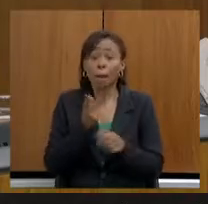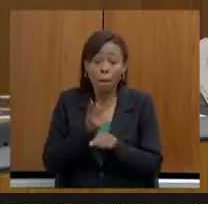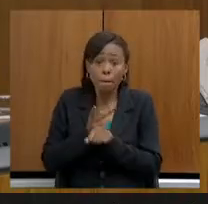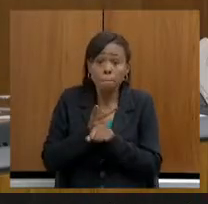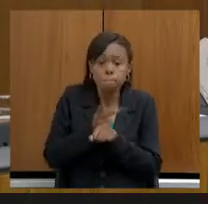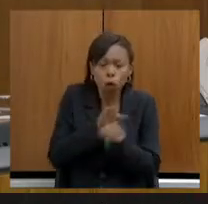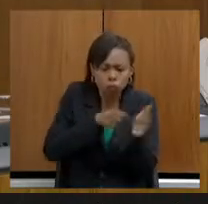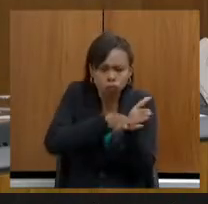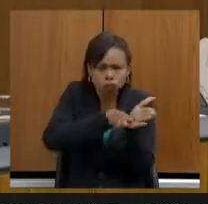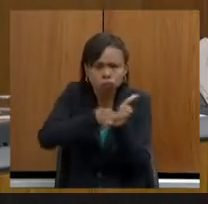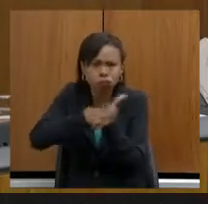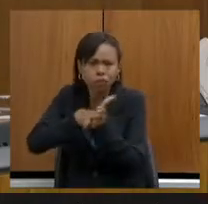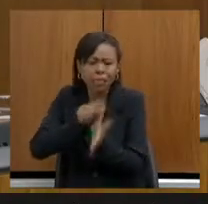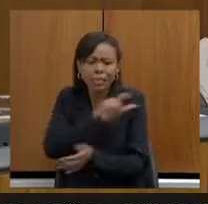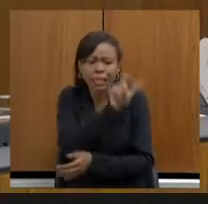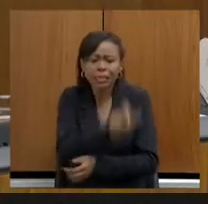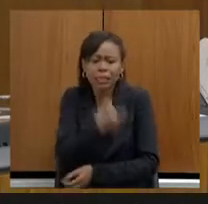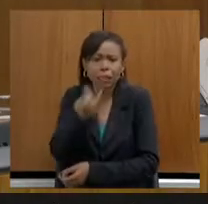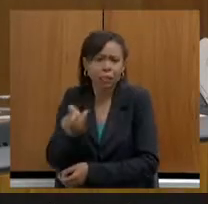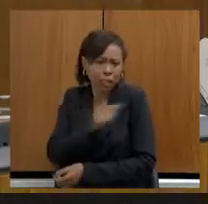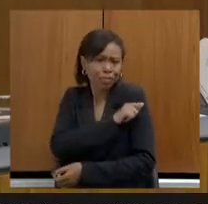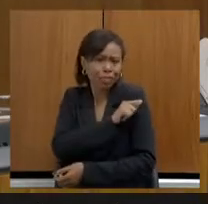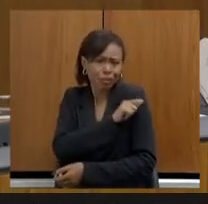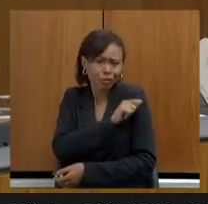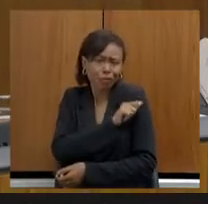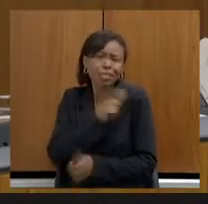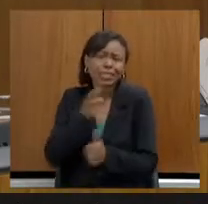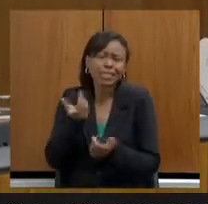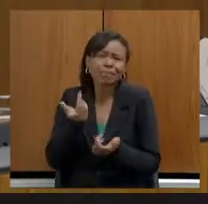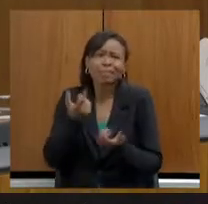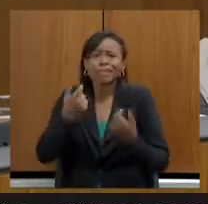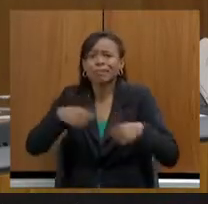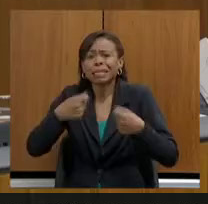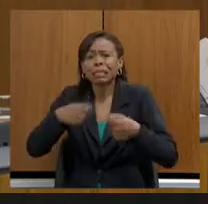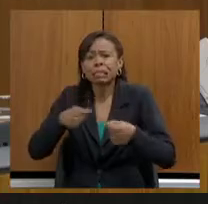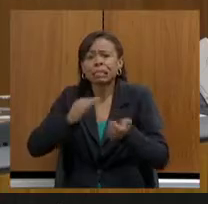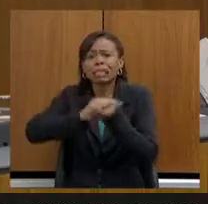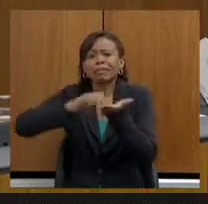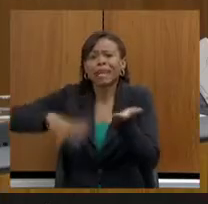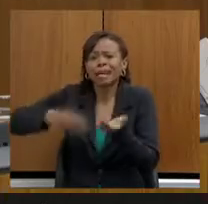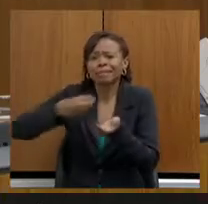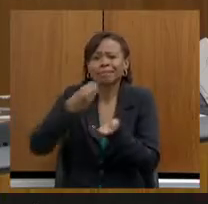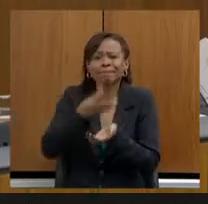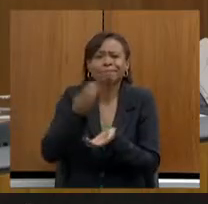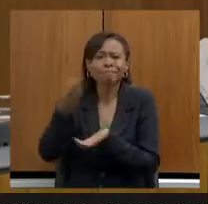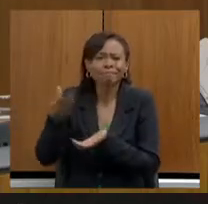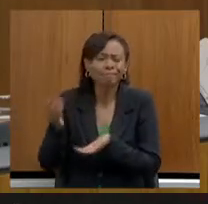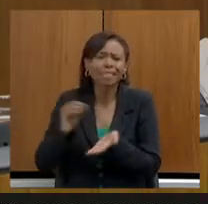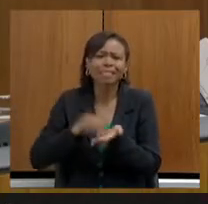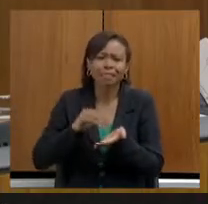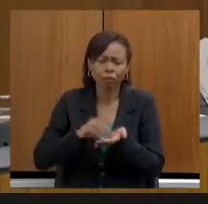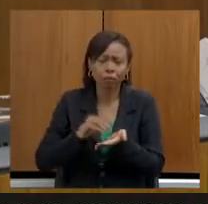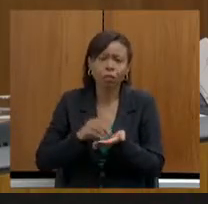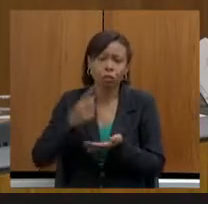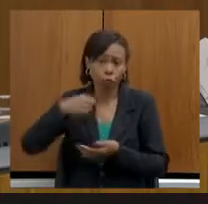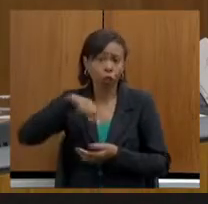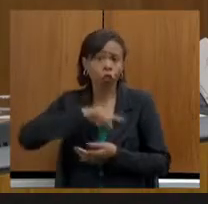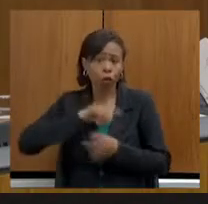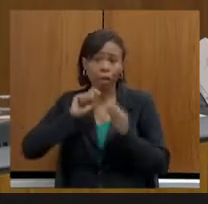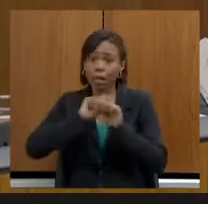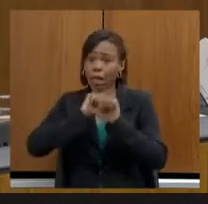nominal desses estudantes que estão com alguma pendência de entrega de atividades Então a gente tem uma visão muito clara